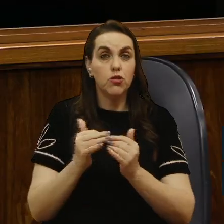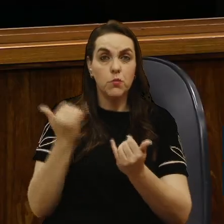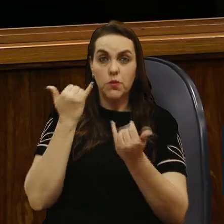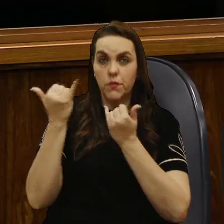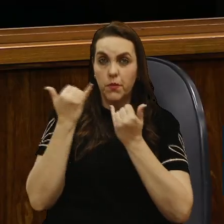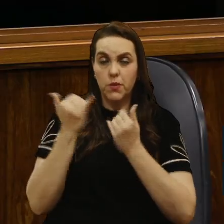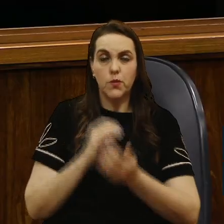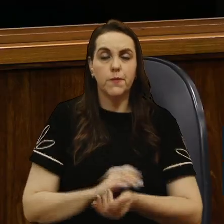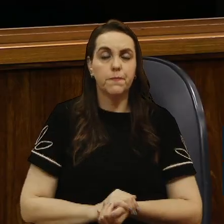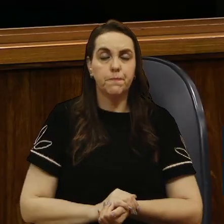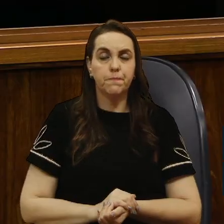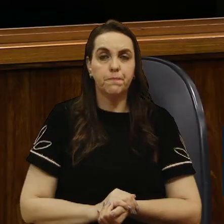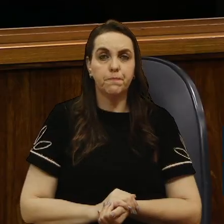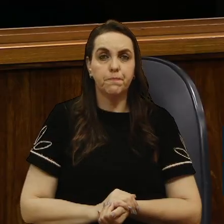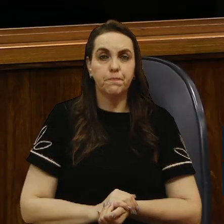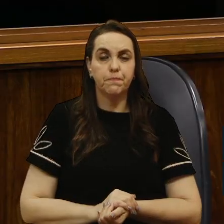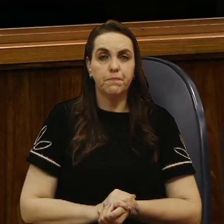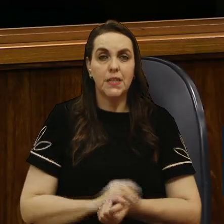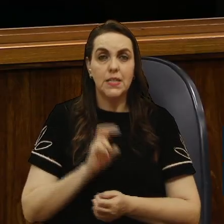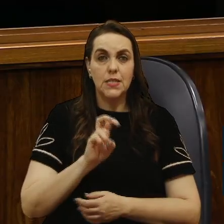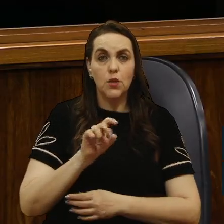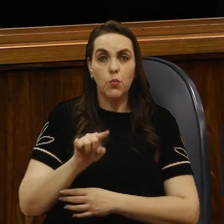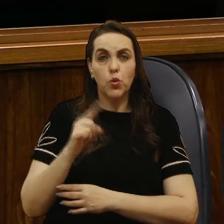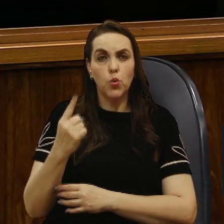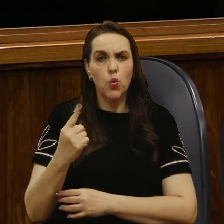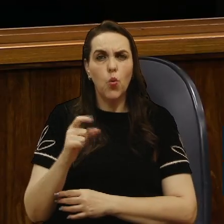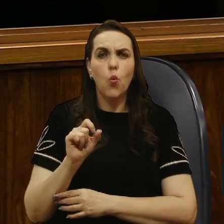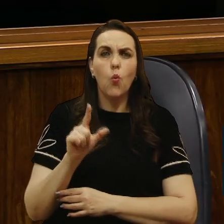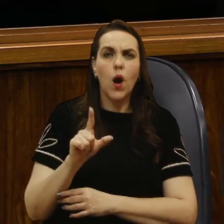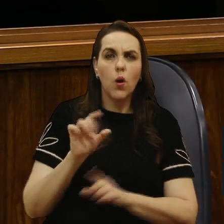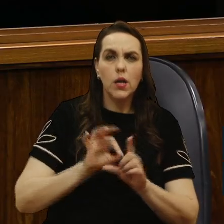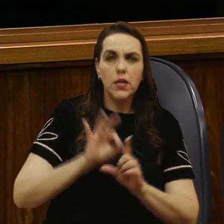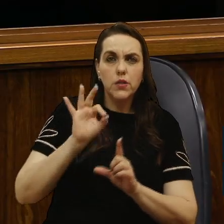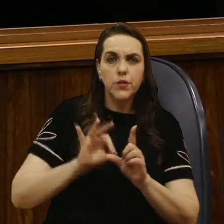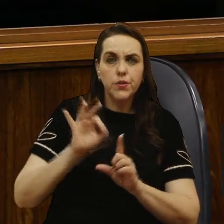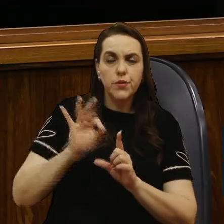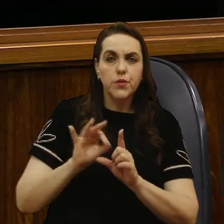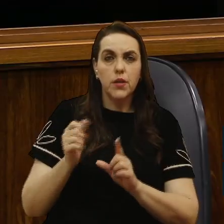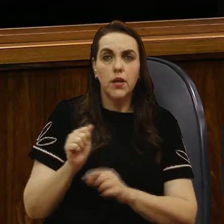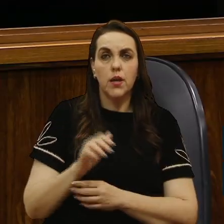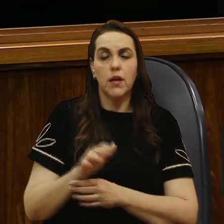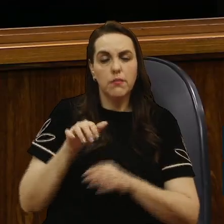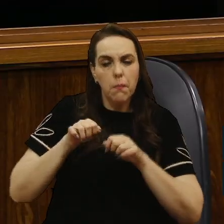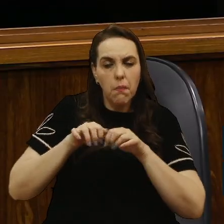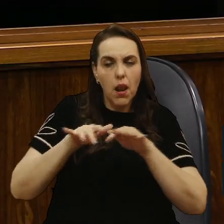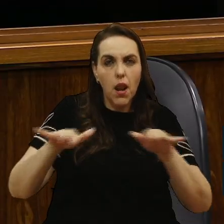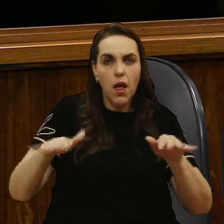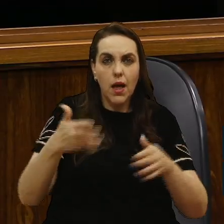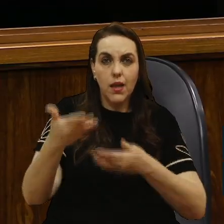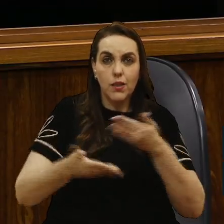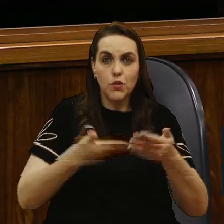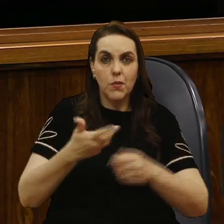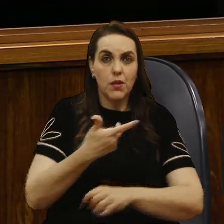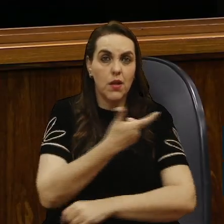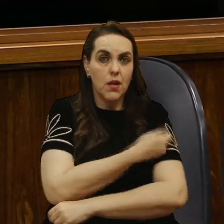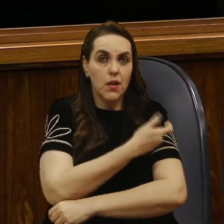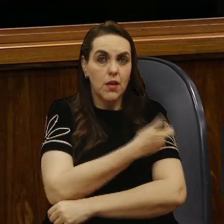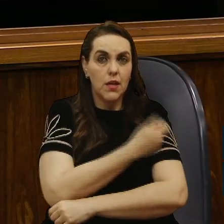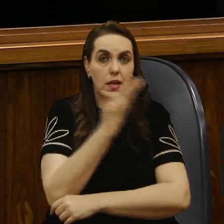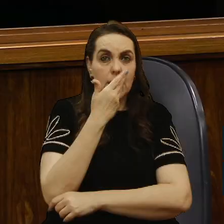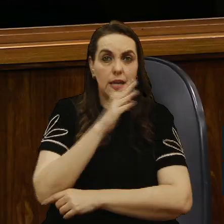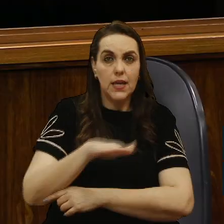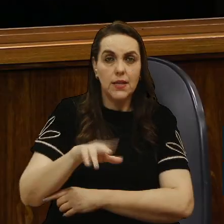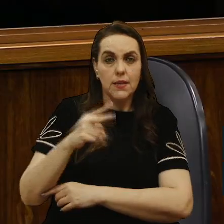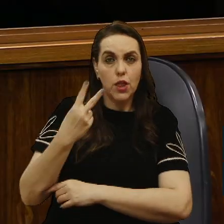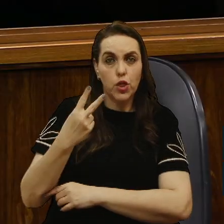informar. 5.1. Qual é o índice atualizado de cobertura vacinal das crianças menores de 2